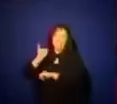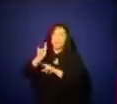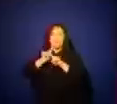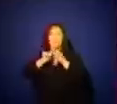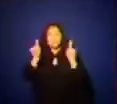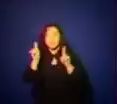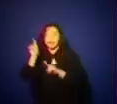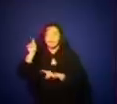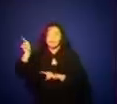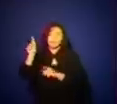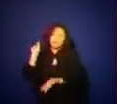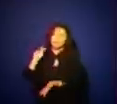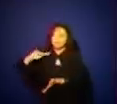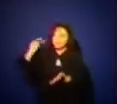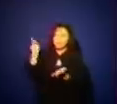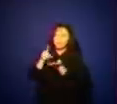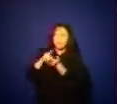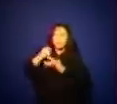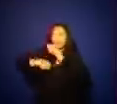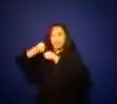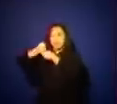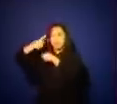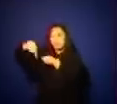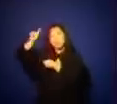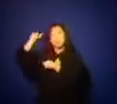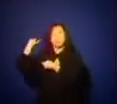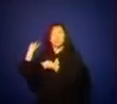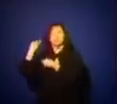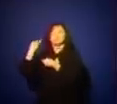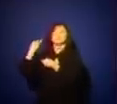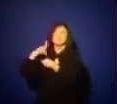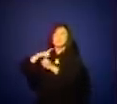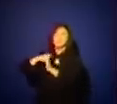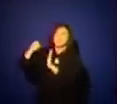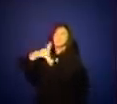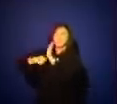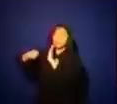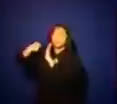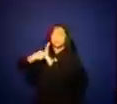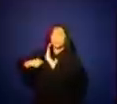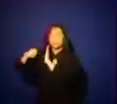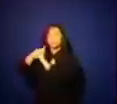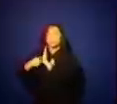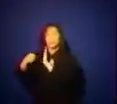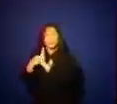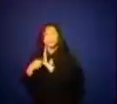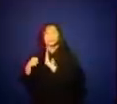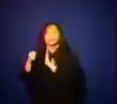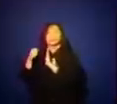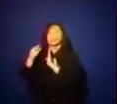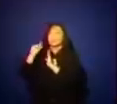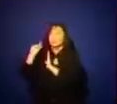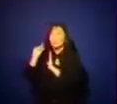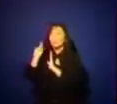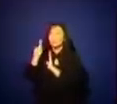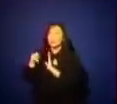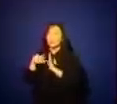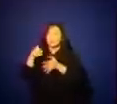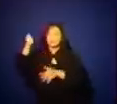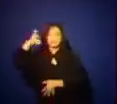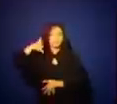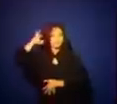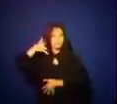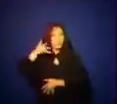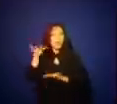feto é durante todo o ano passado foi muito duro no seu discurso um pouco em linha com que vocês foram